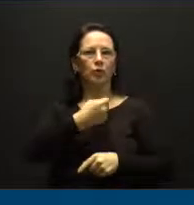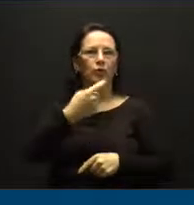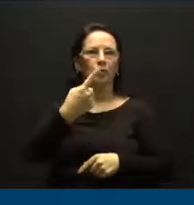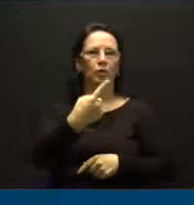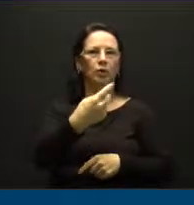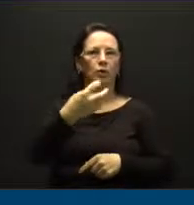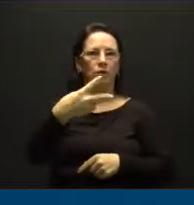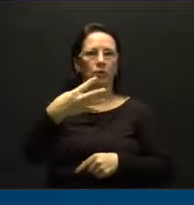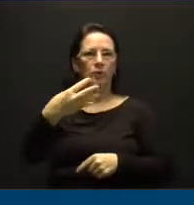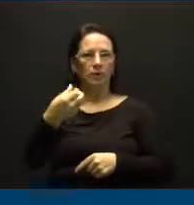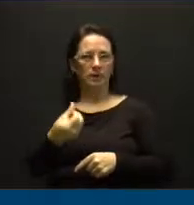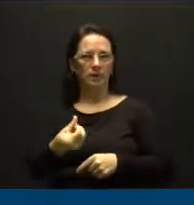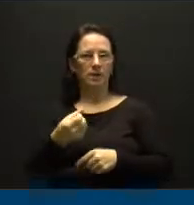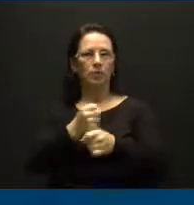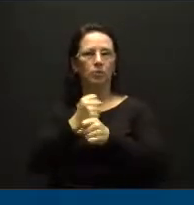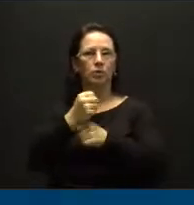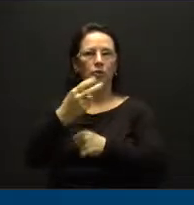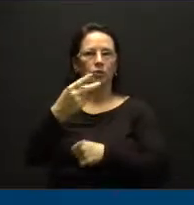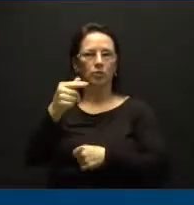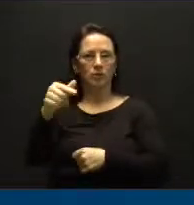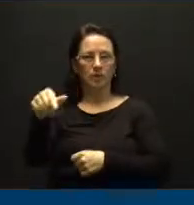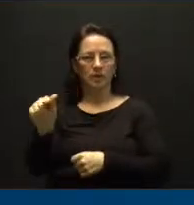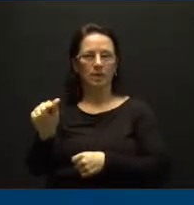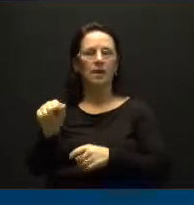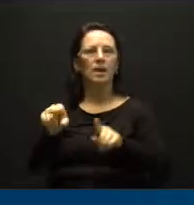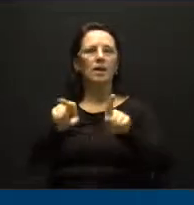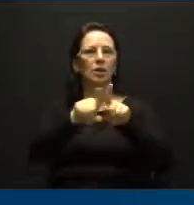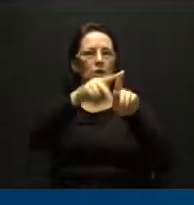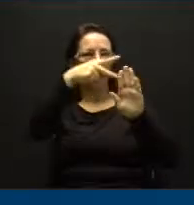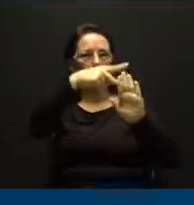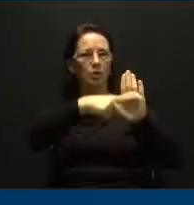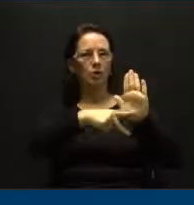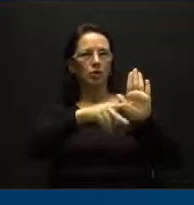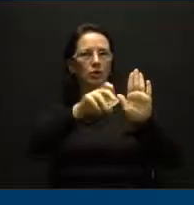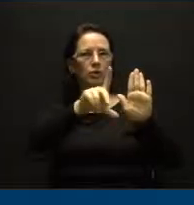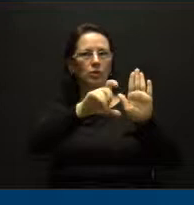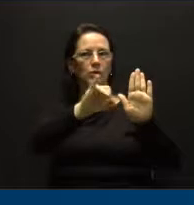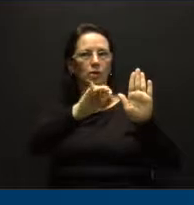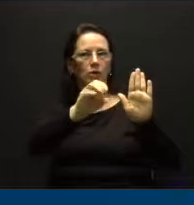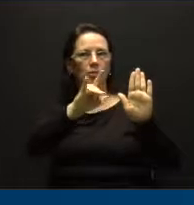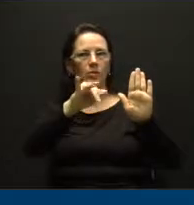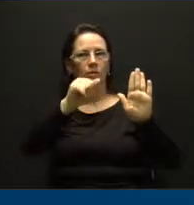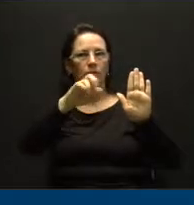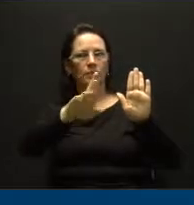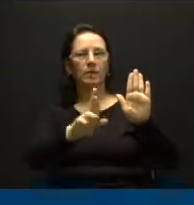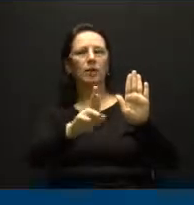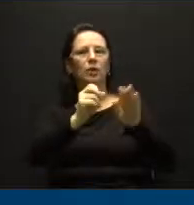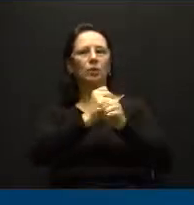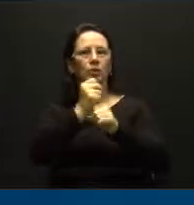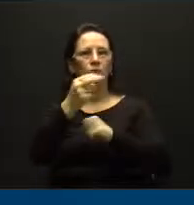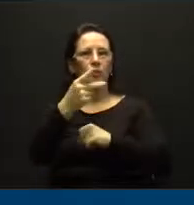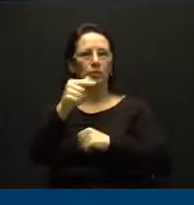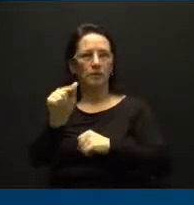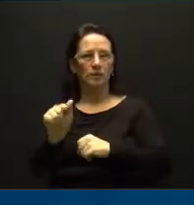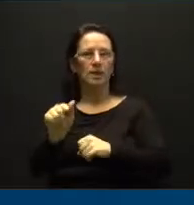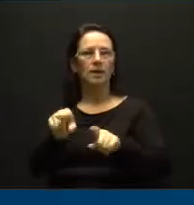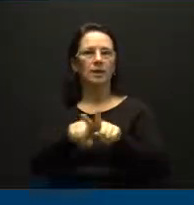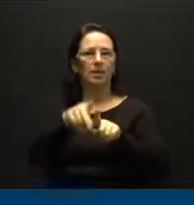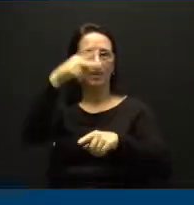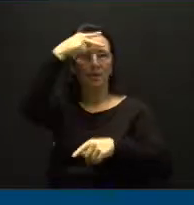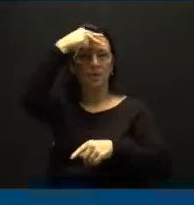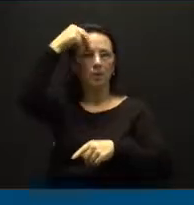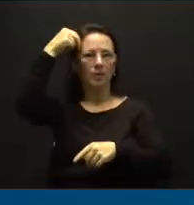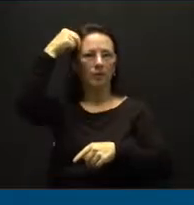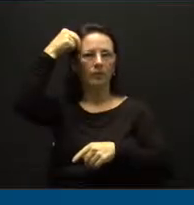1.246 de 2017 projeto de lei complementar número 61 de 2007 de autoria do prefeito